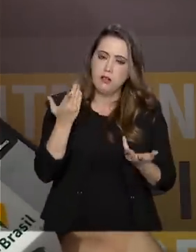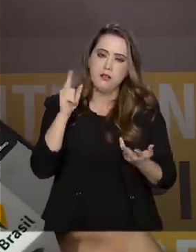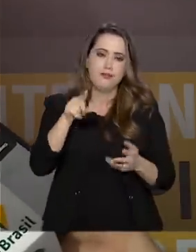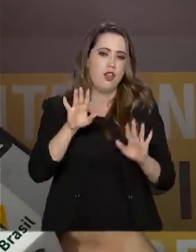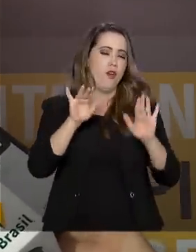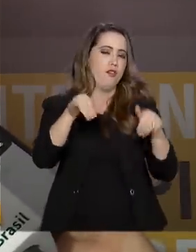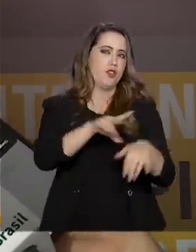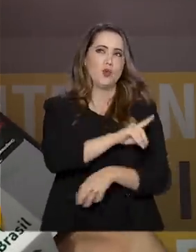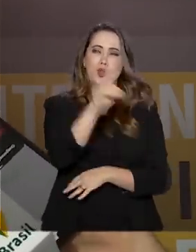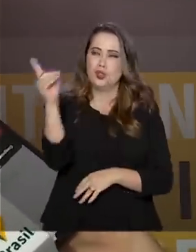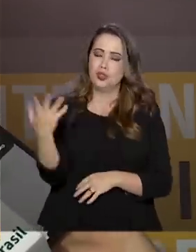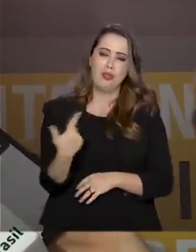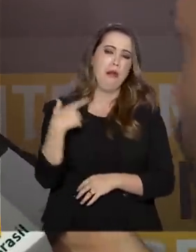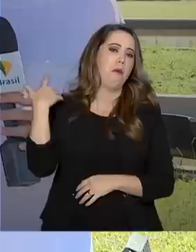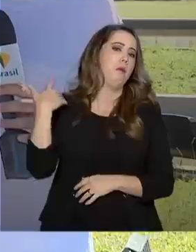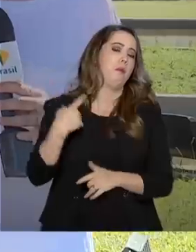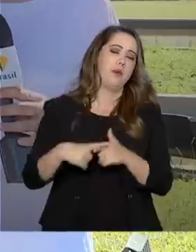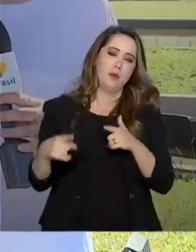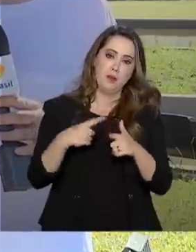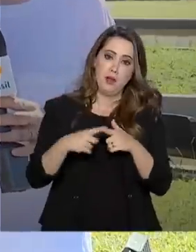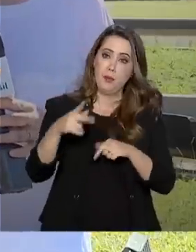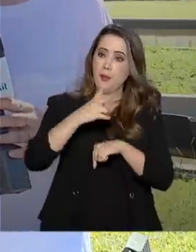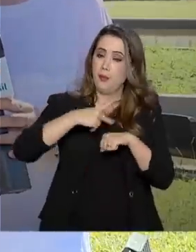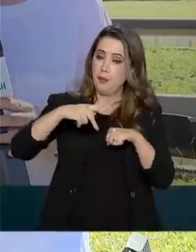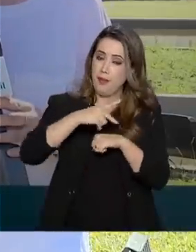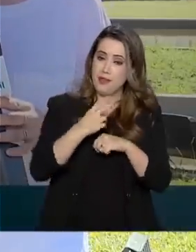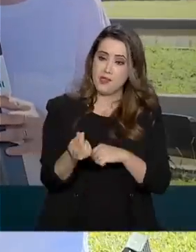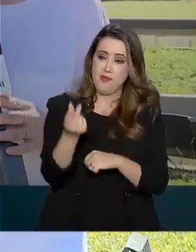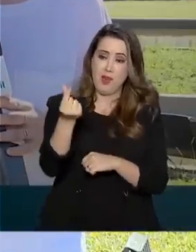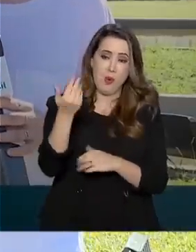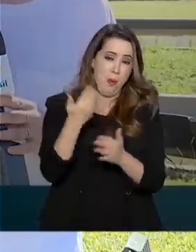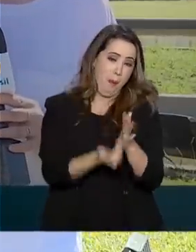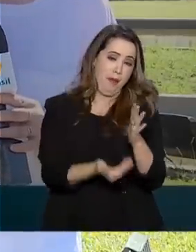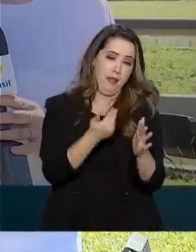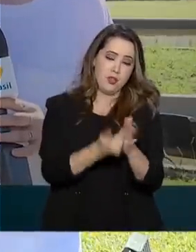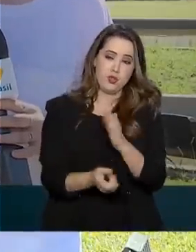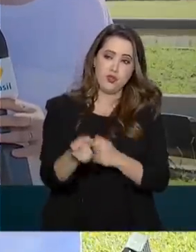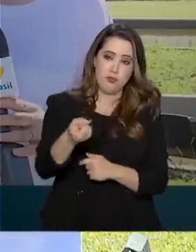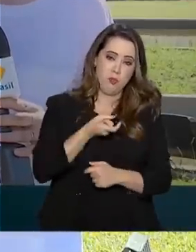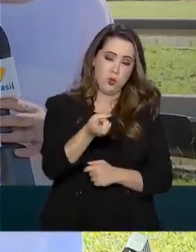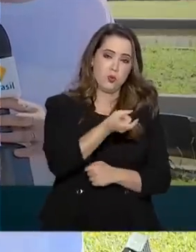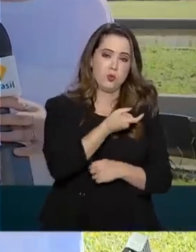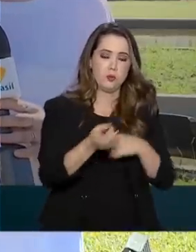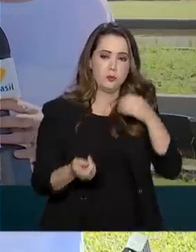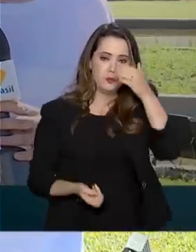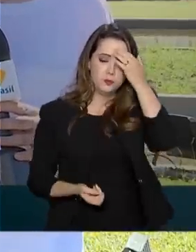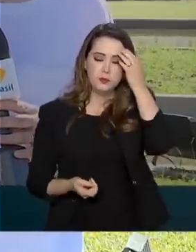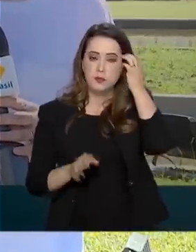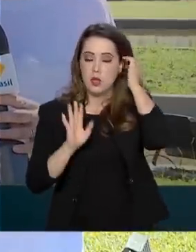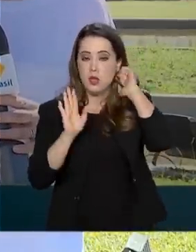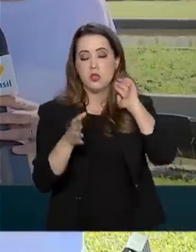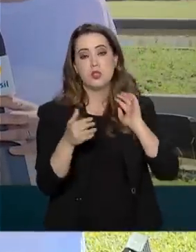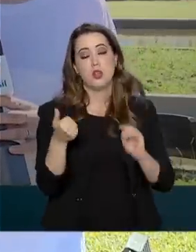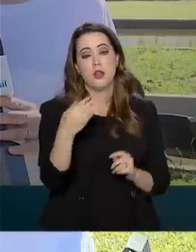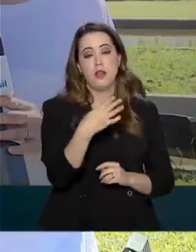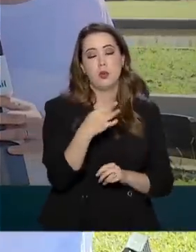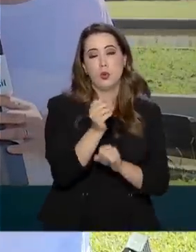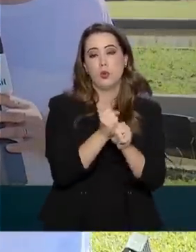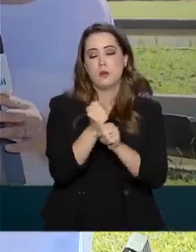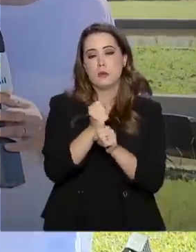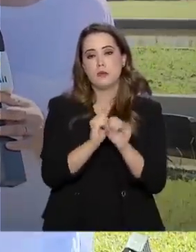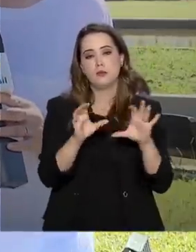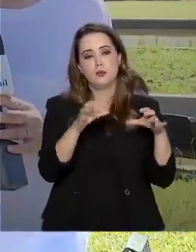dia, ter um prejuízo bastante grande. Há 14 anos, o país conta com o Conselho Nacional de Combate à Pirataria, que reúne